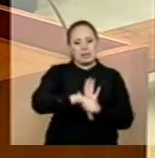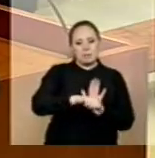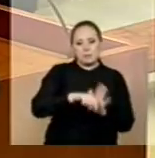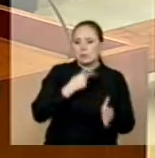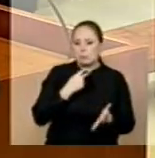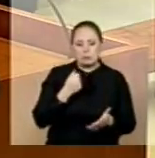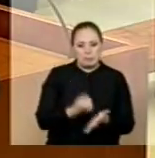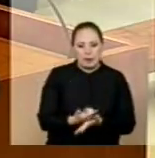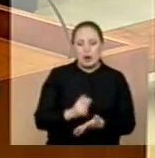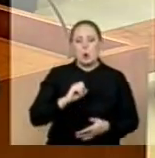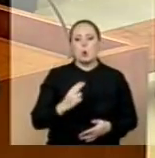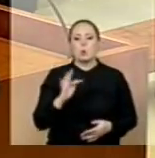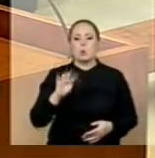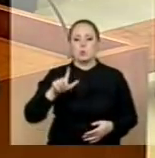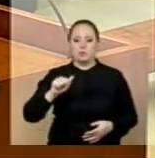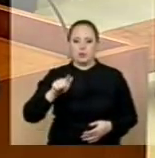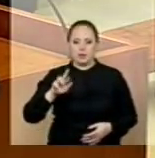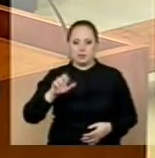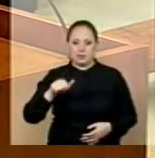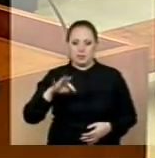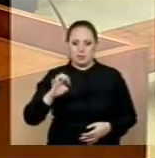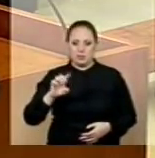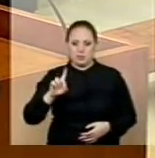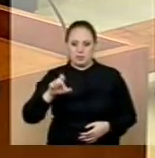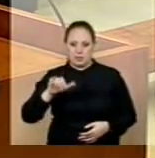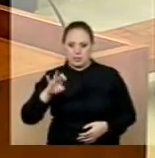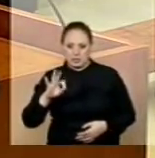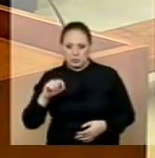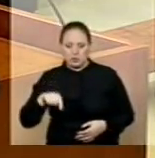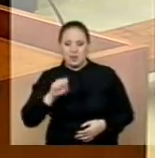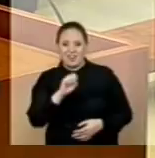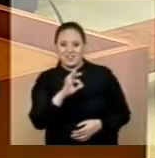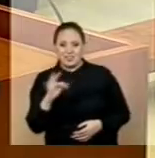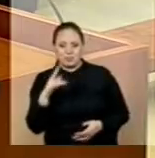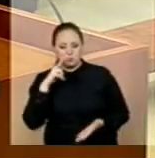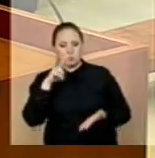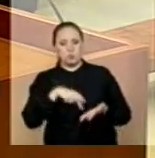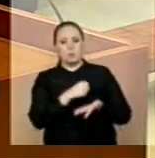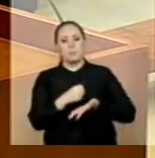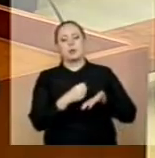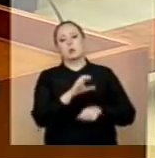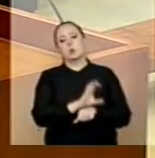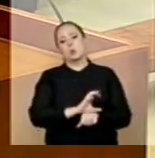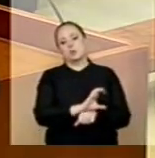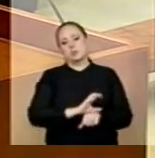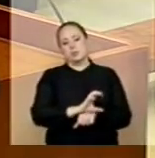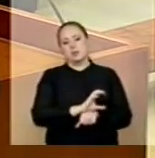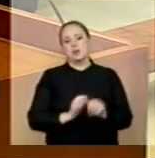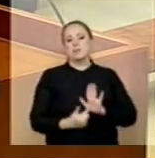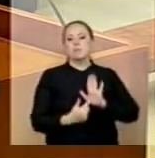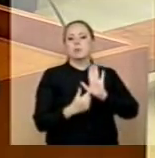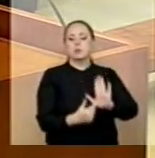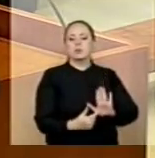e em flagrante delito, essa Corte se baseou em princípios fundantes da Constituição Federal que conferiram